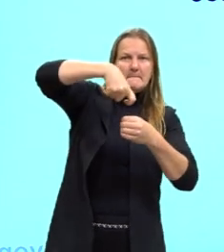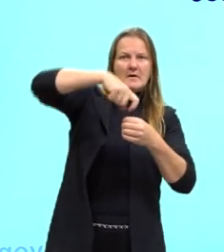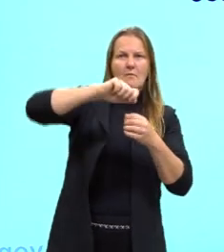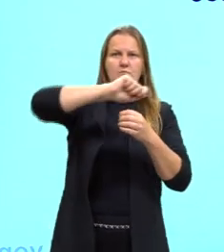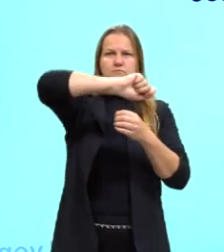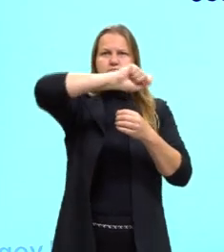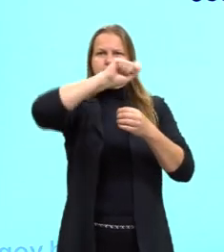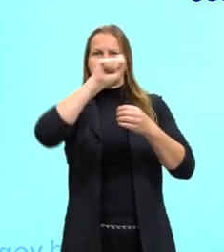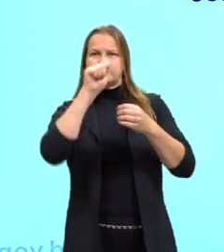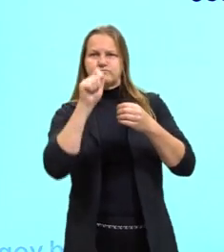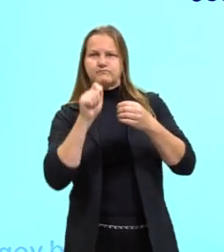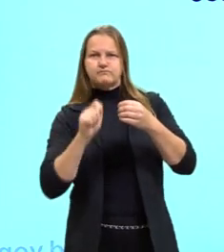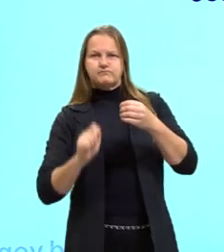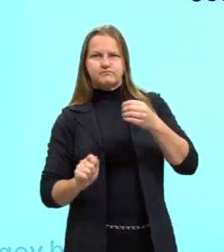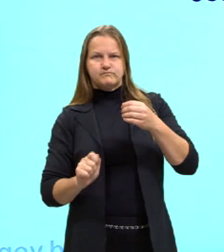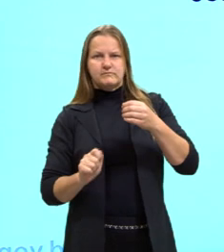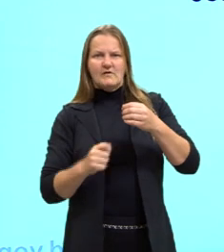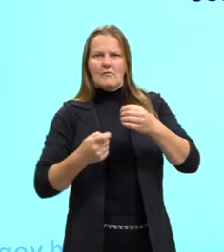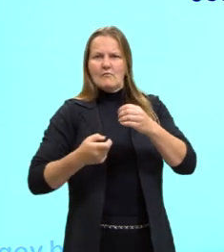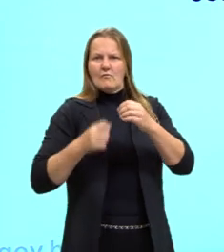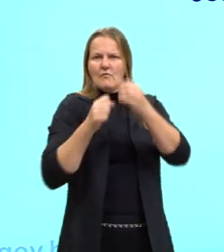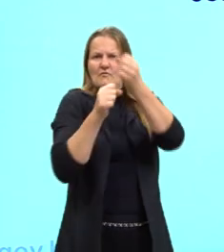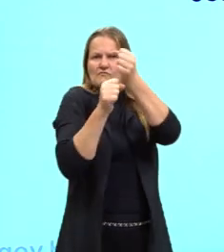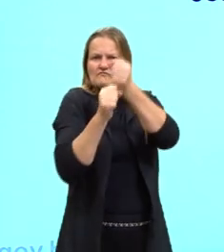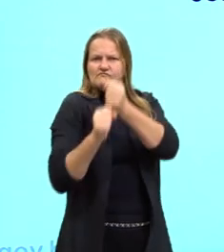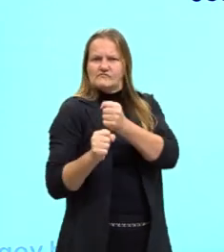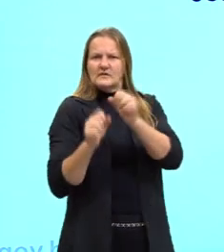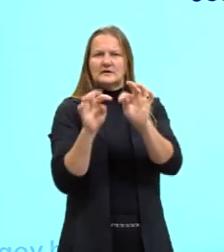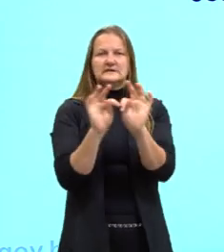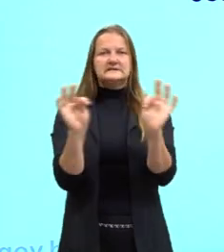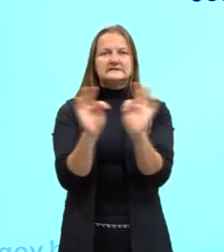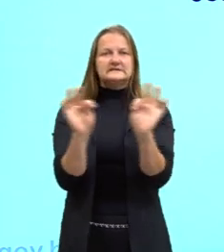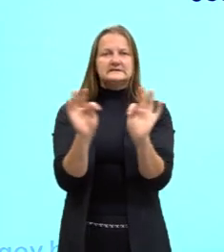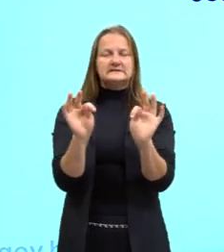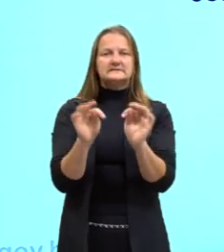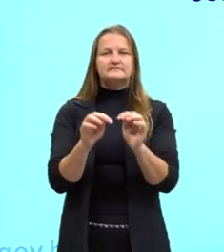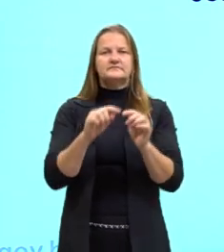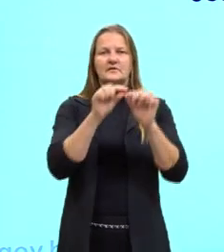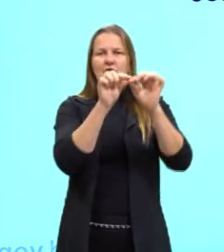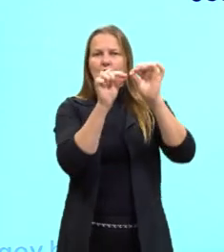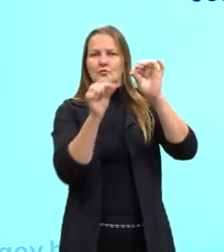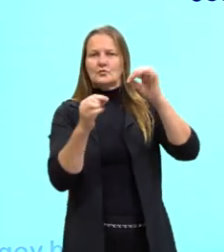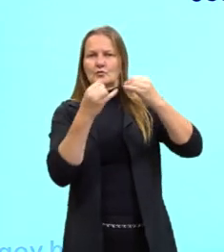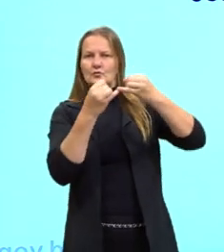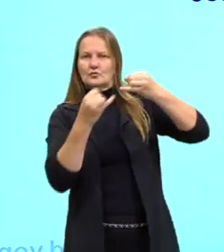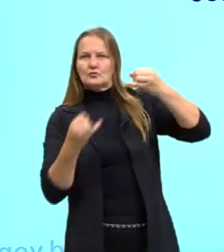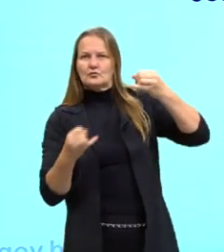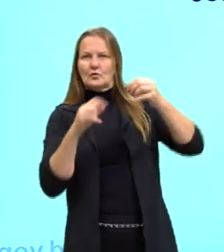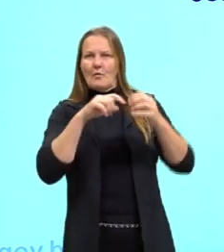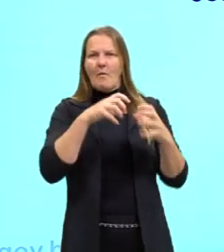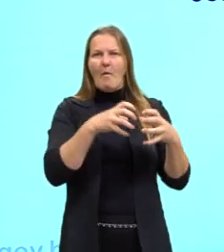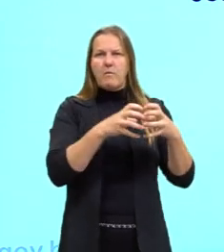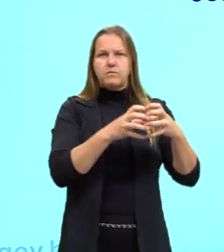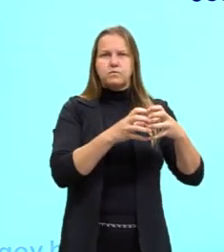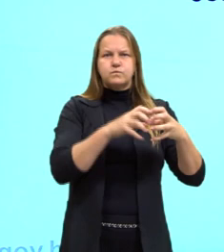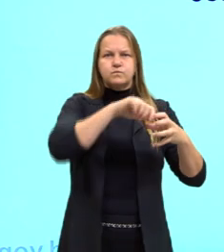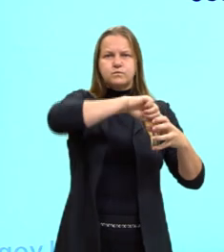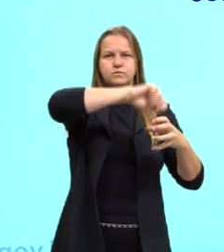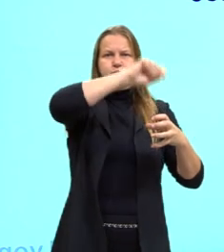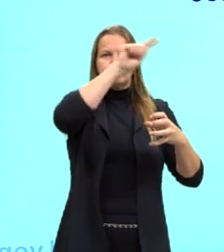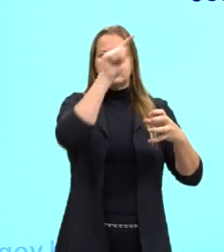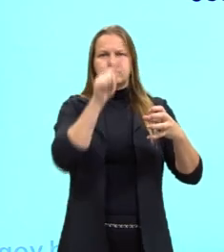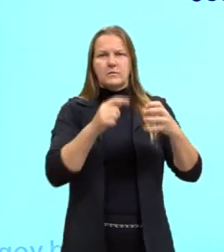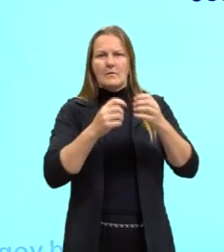esticada aplica ao corpo uma força de orientada ao longo da Costa essa força é